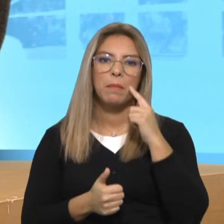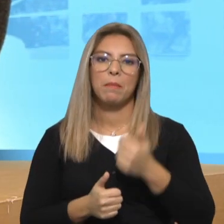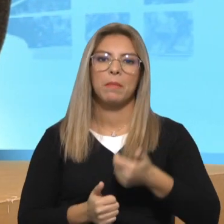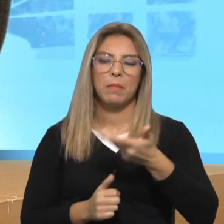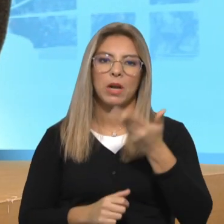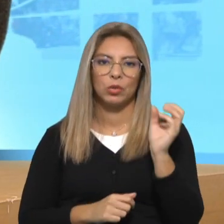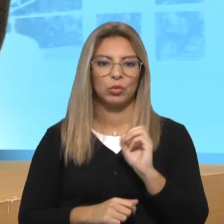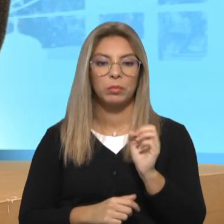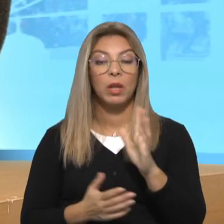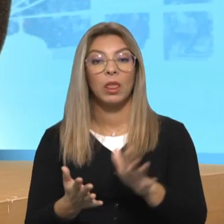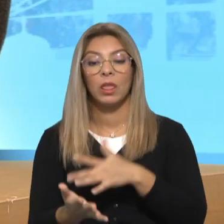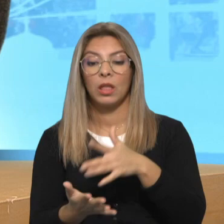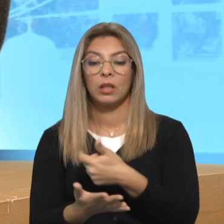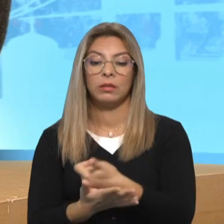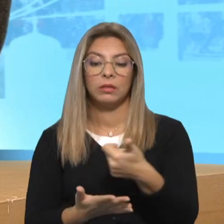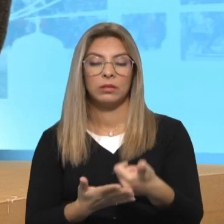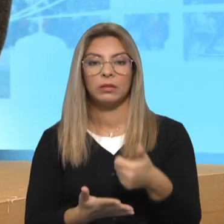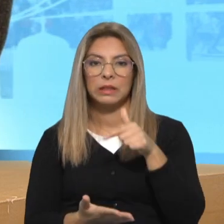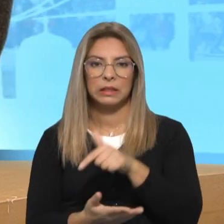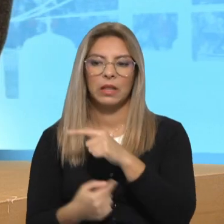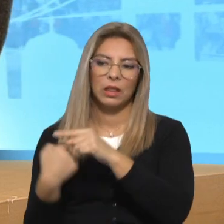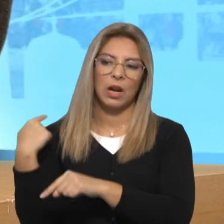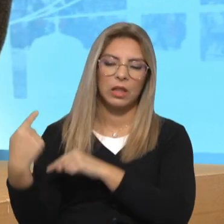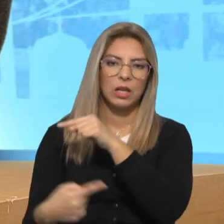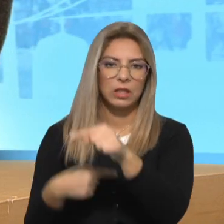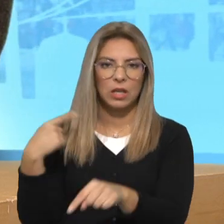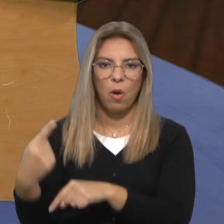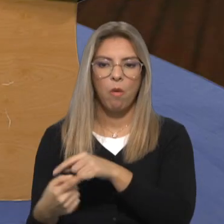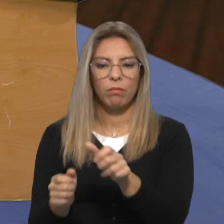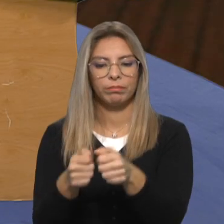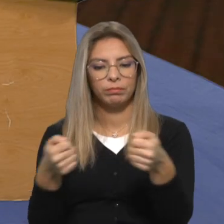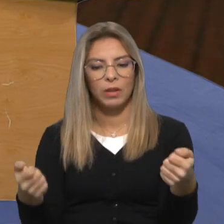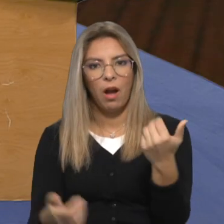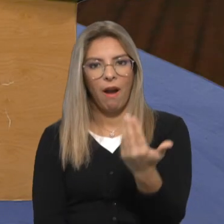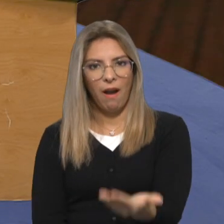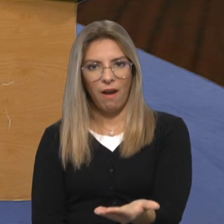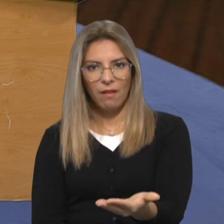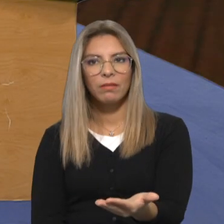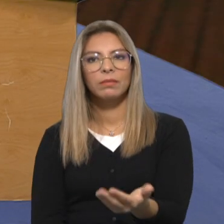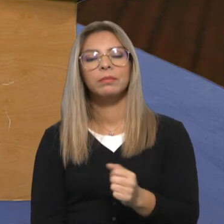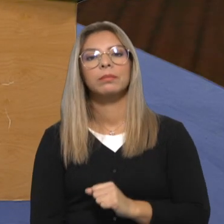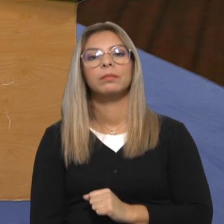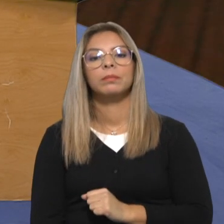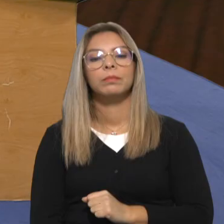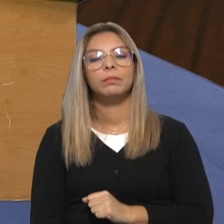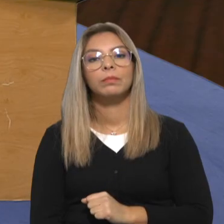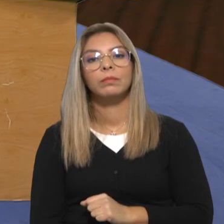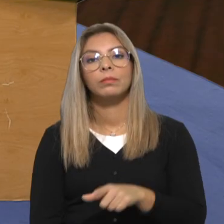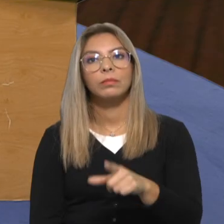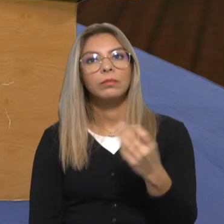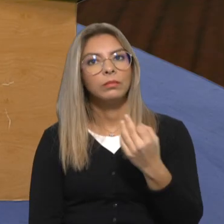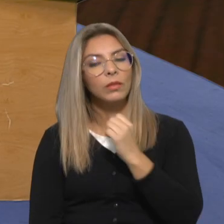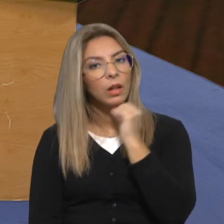no Evangelho, não é? Portanto, voltar ao Evangelho, voltar de facto à genuidade do Evangelho. E o Evangelho é, de facto, uma